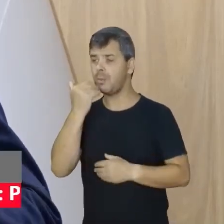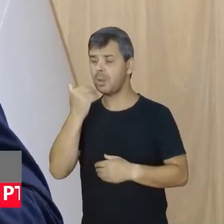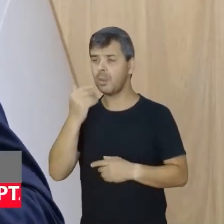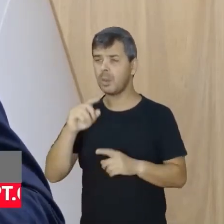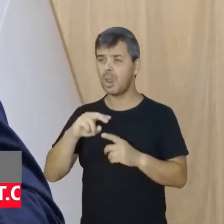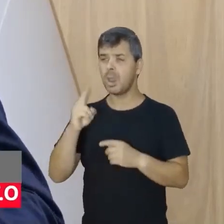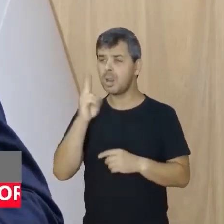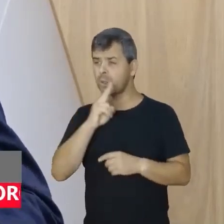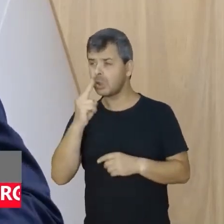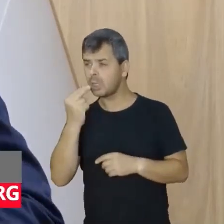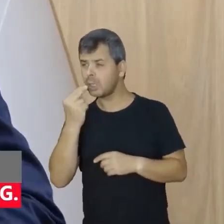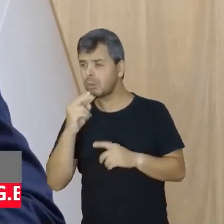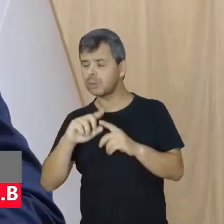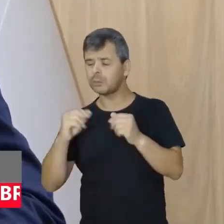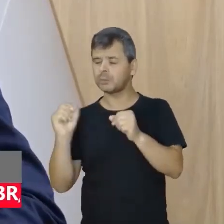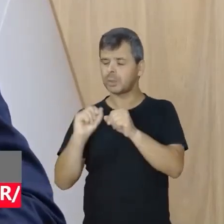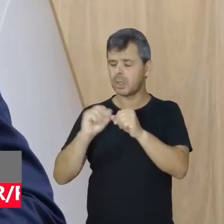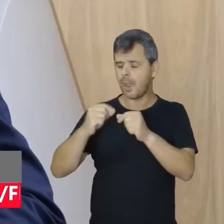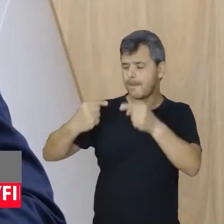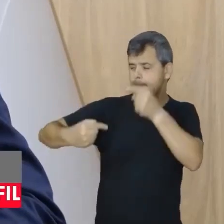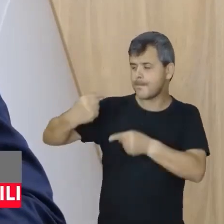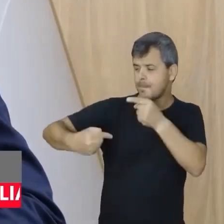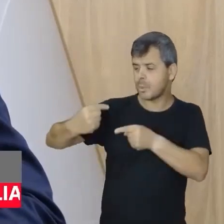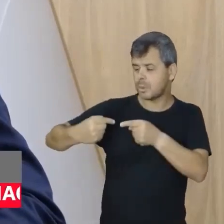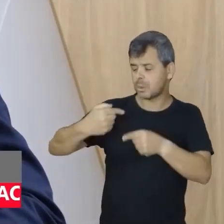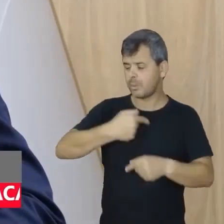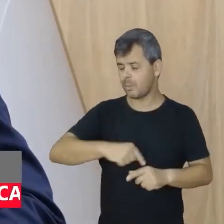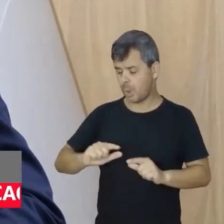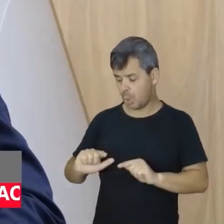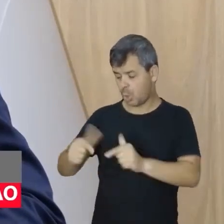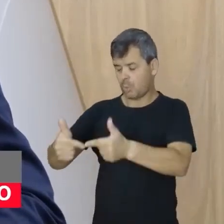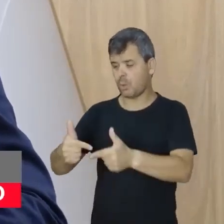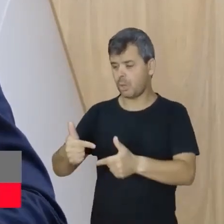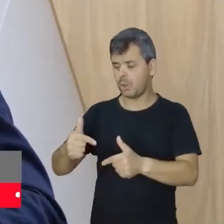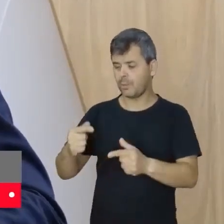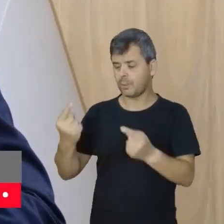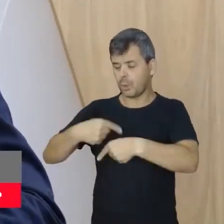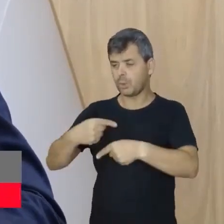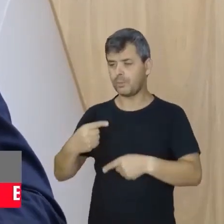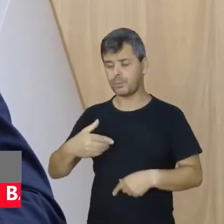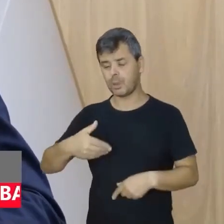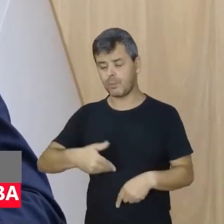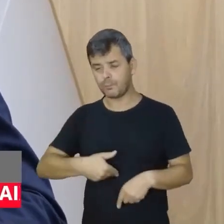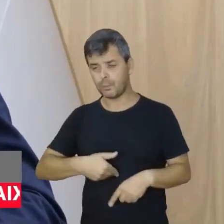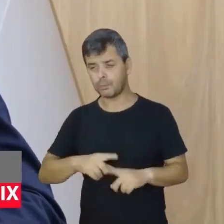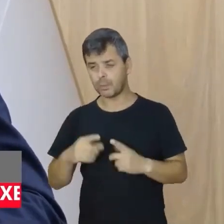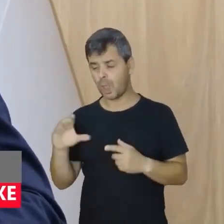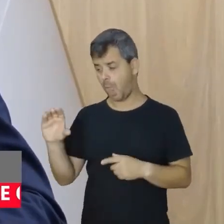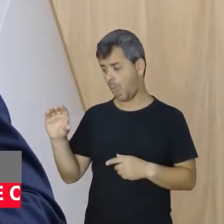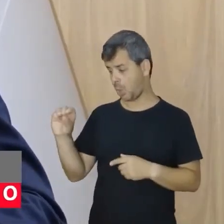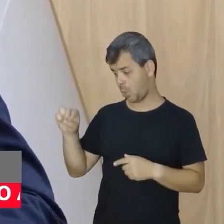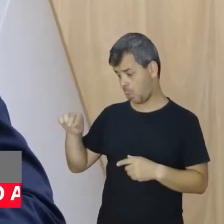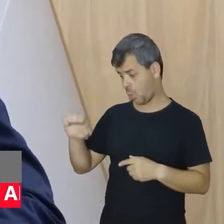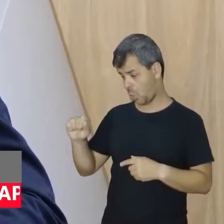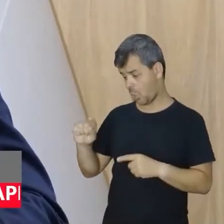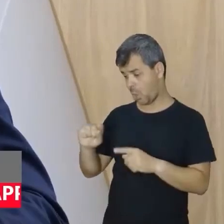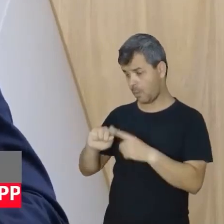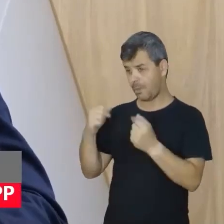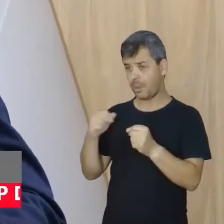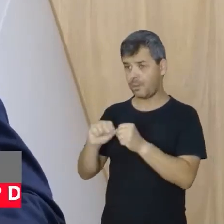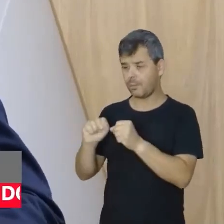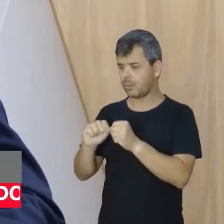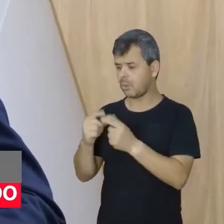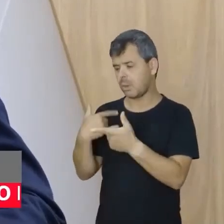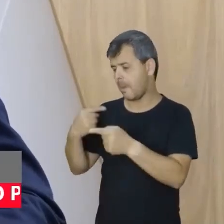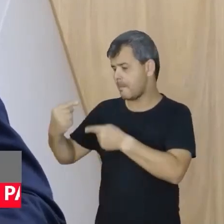que é o grande formulador de políticas públicas para enfrentamento à fome. A Conab deixou de operacionalizar praticamente todas